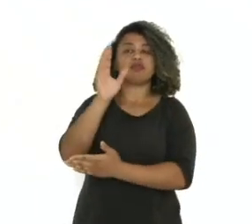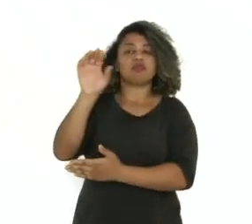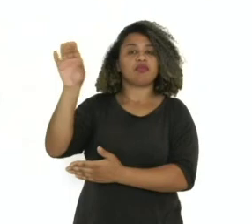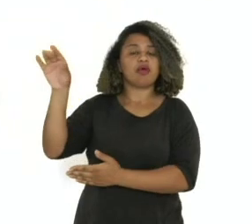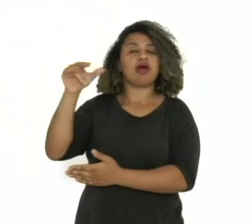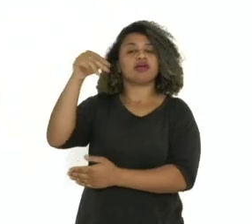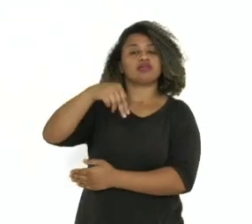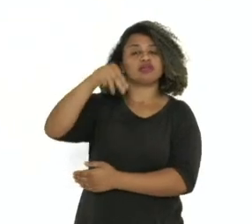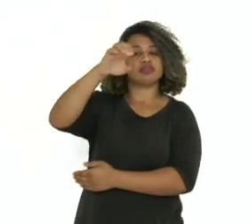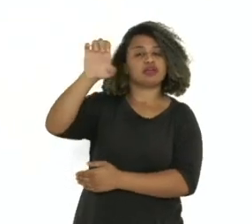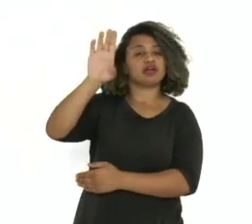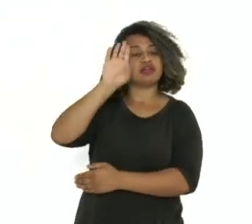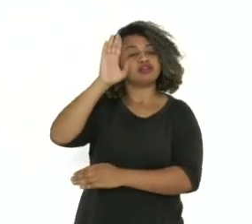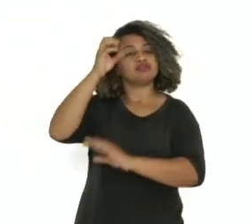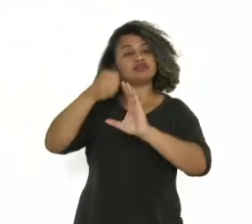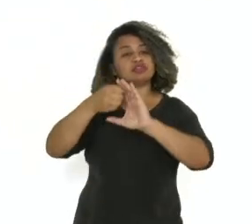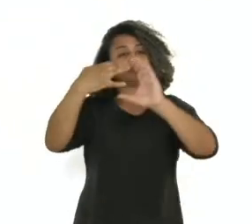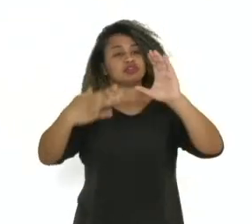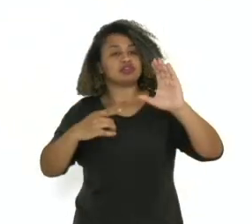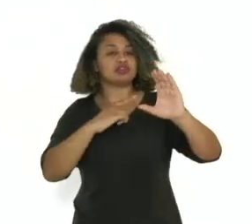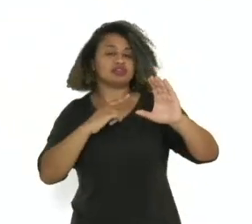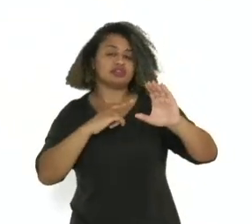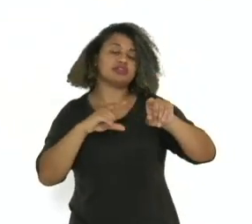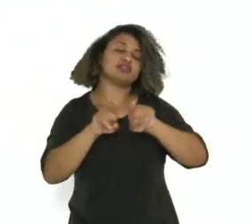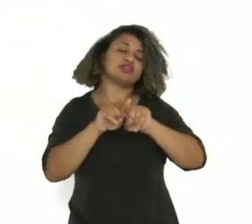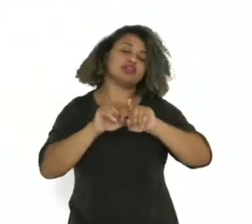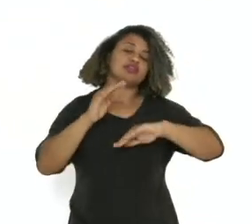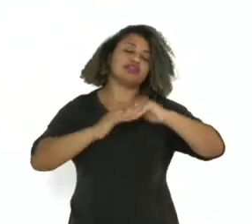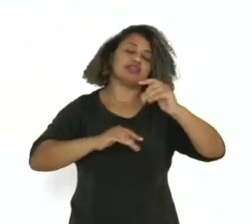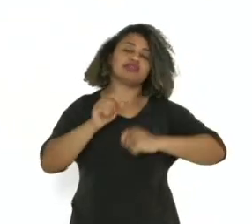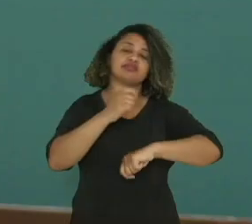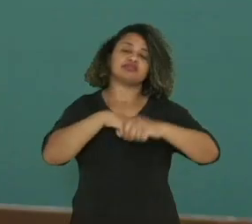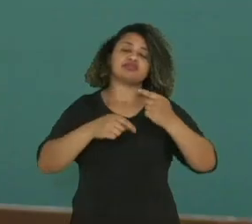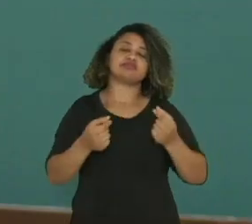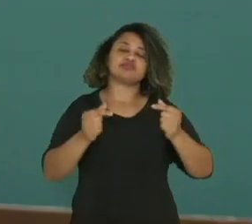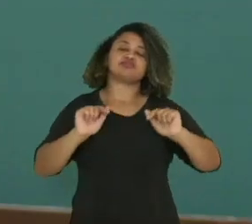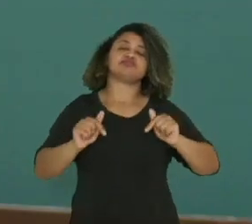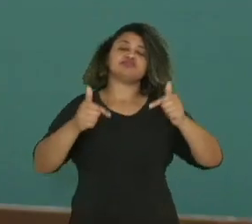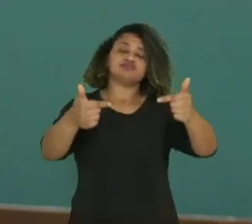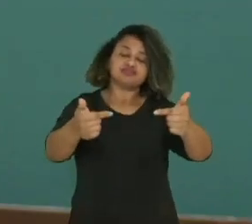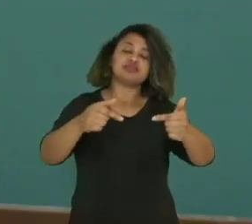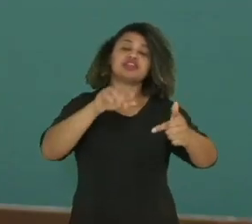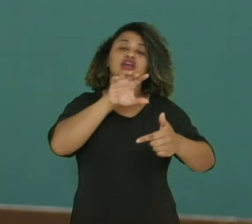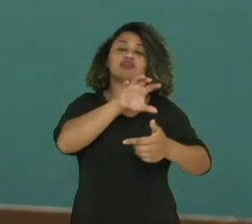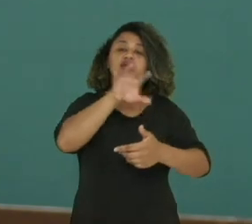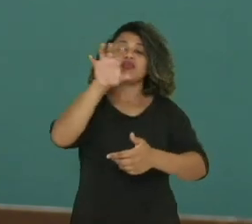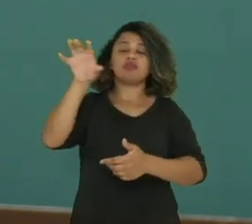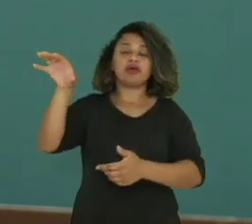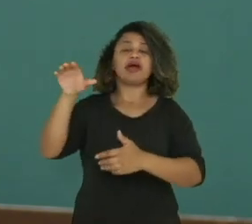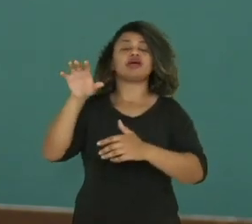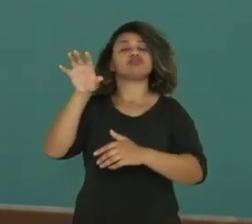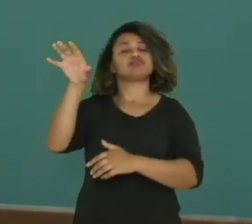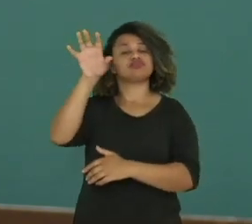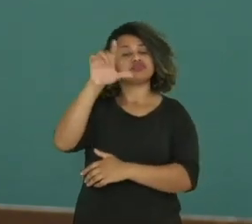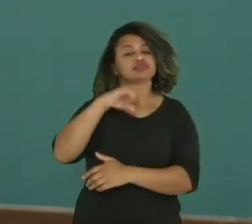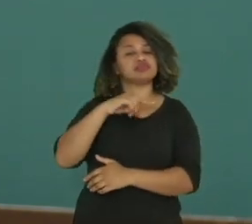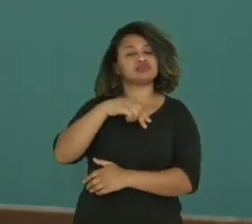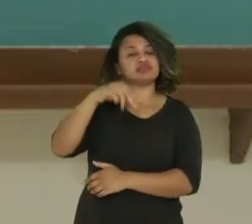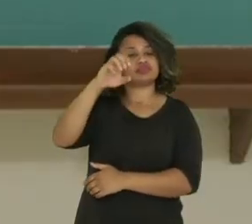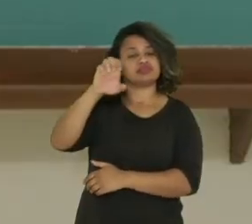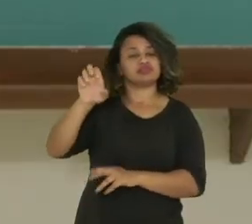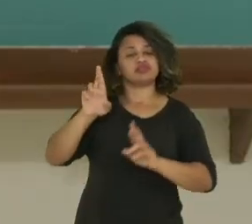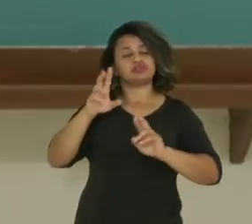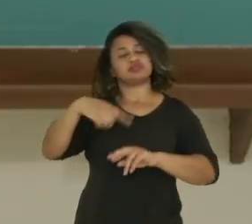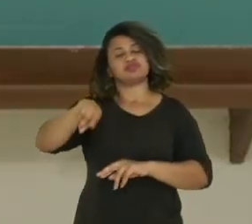as principais características delas e as atividades econômicas desenvolvidas em cada uma dessas sub-regiões. Eu